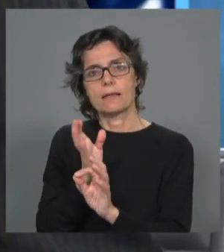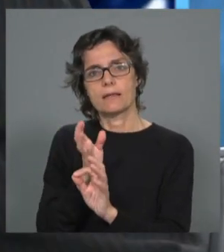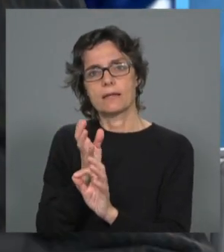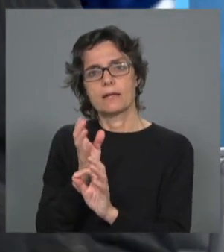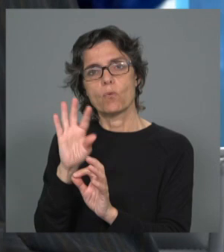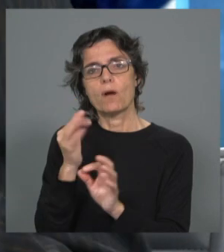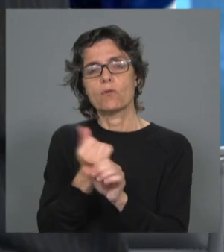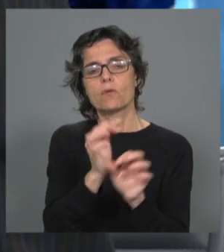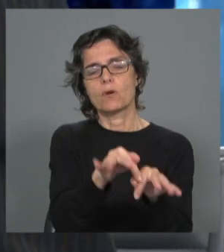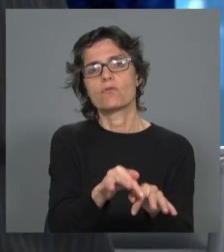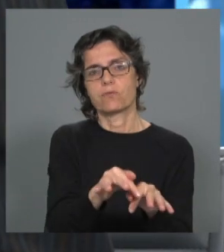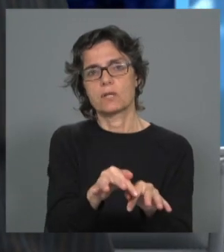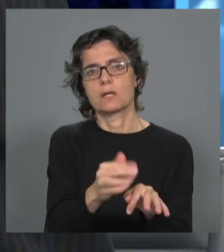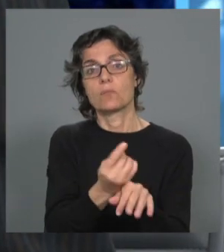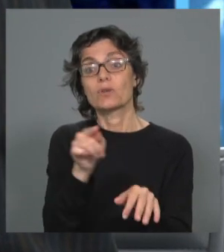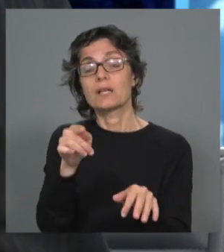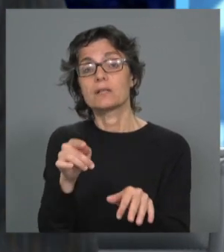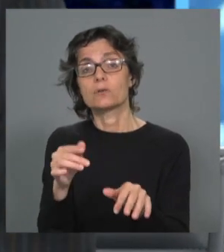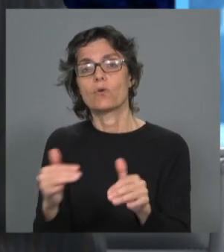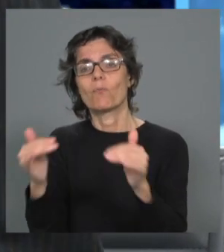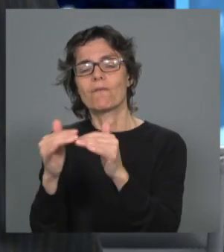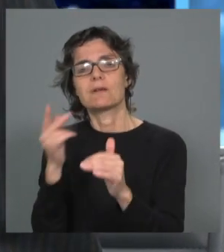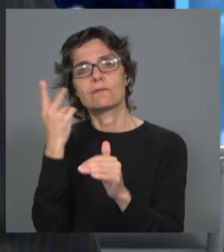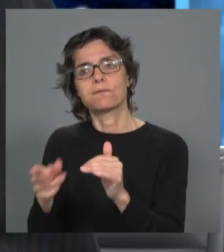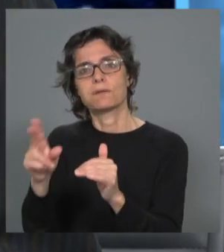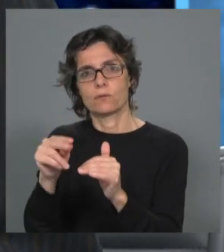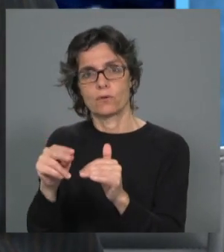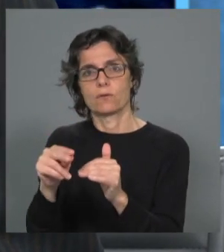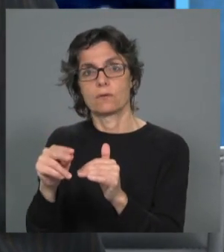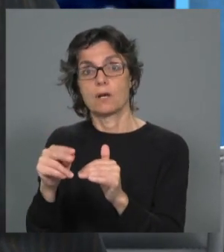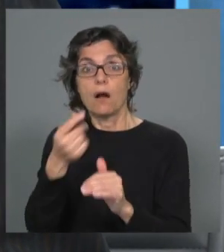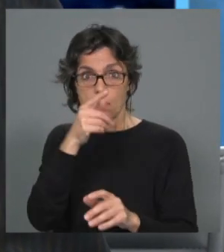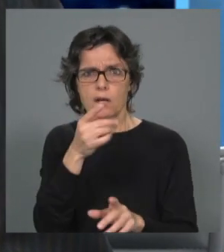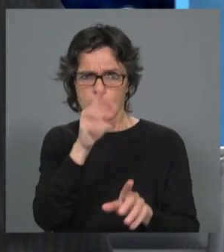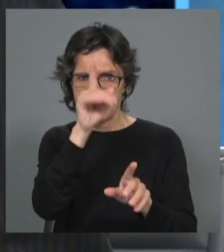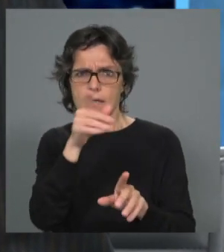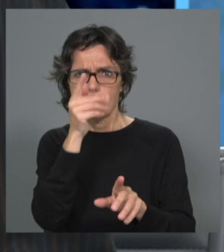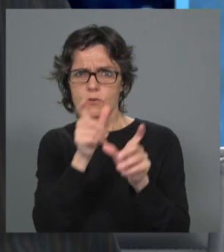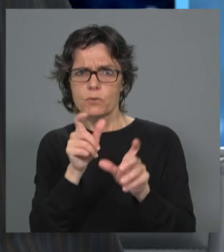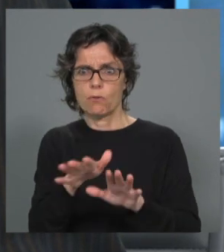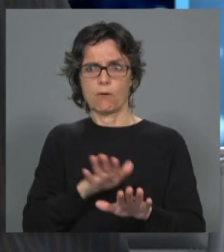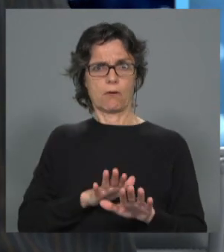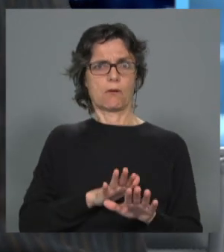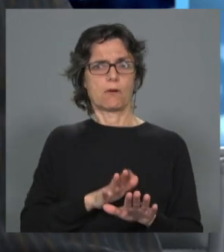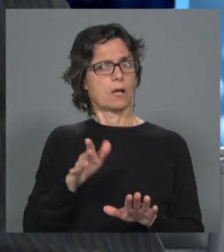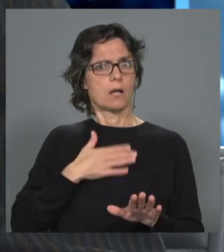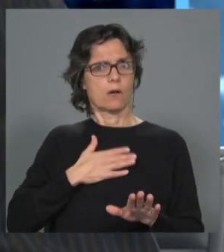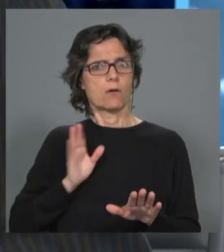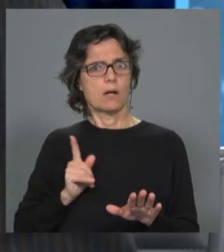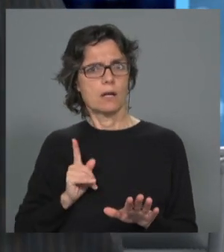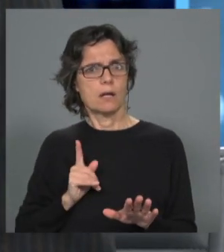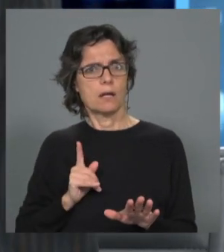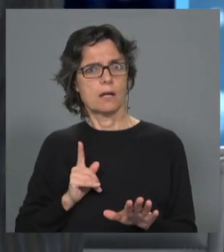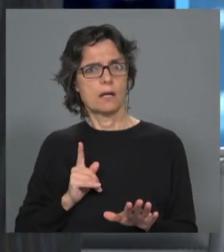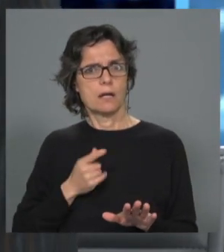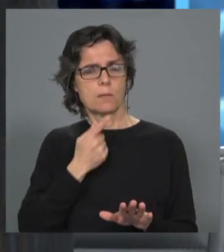é organizarem a sua vida para a frente. Mas as pessoas têm muita relutância, sabe? Não é fácil entenderem isto e